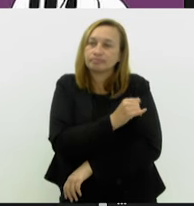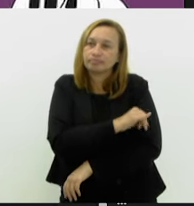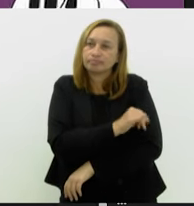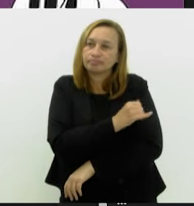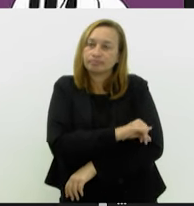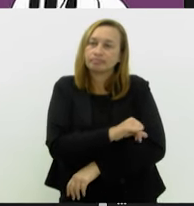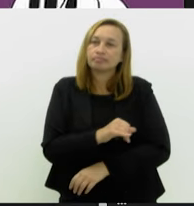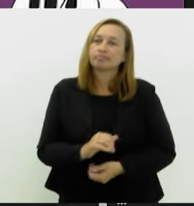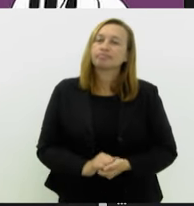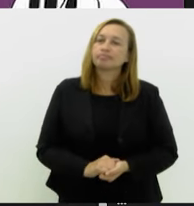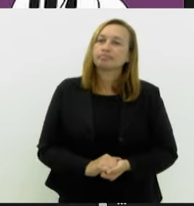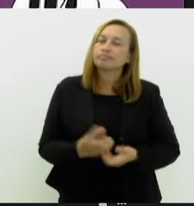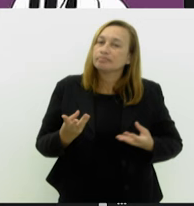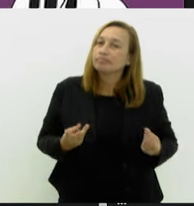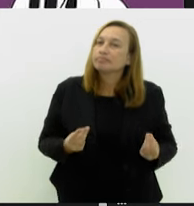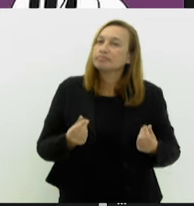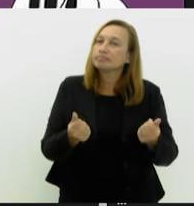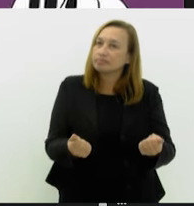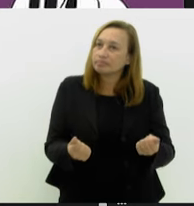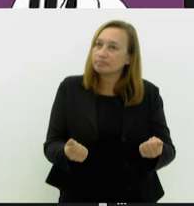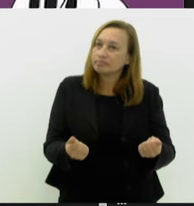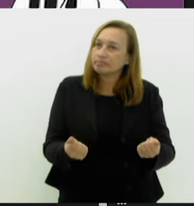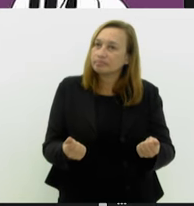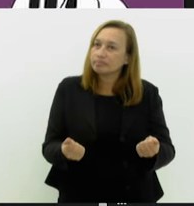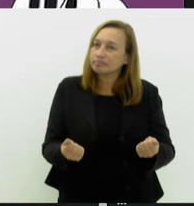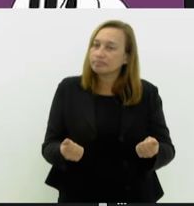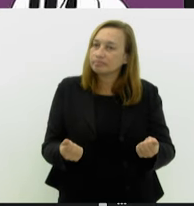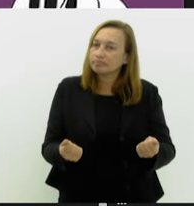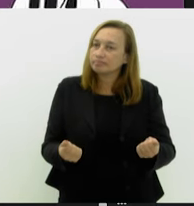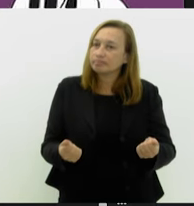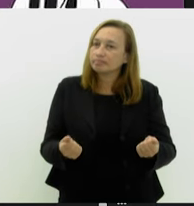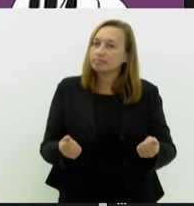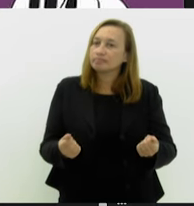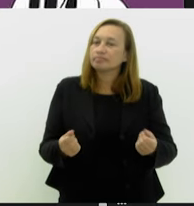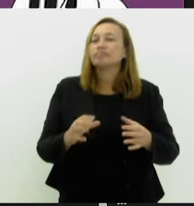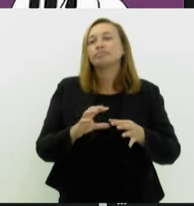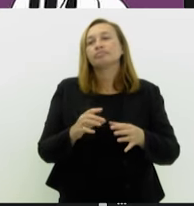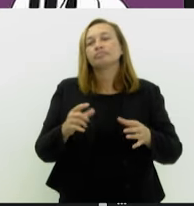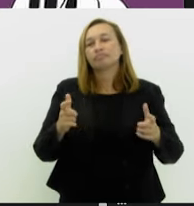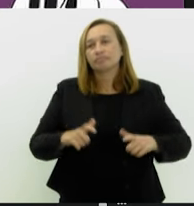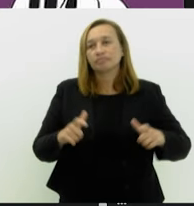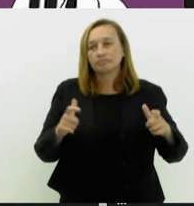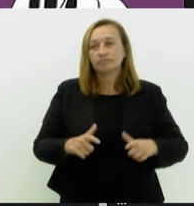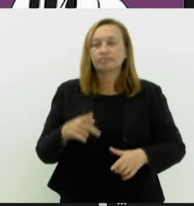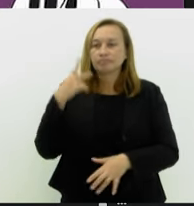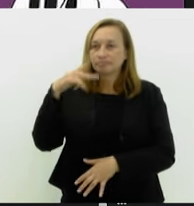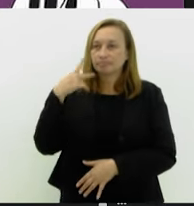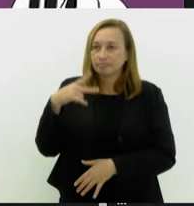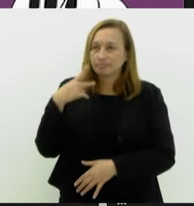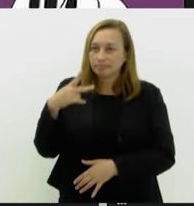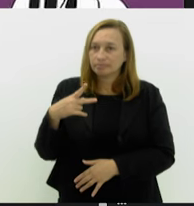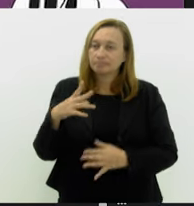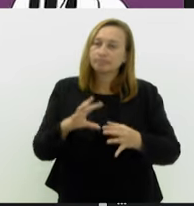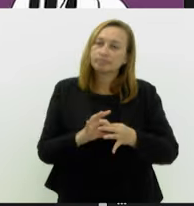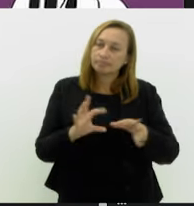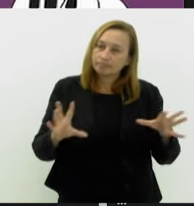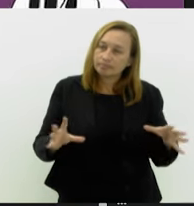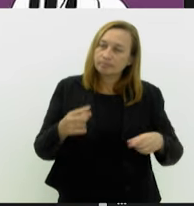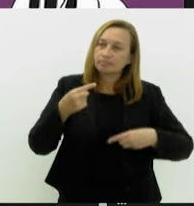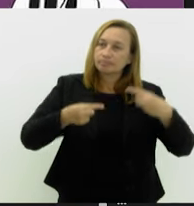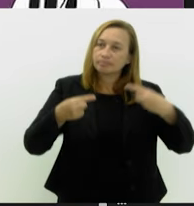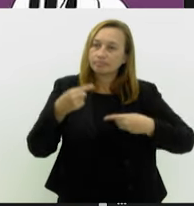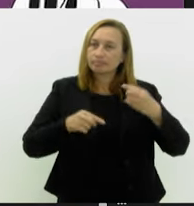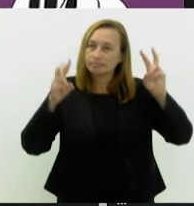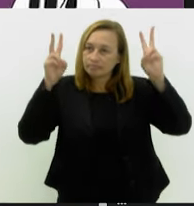a sensibilidade de abrir um espaço político nesse espaço tão significativo para discutir